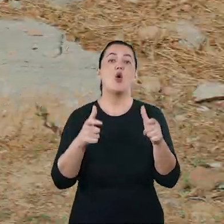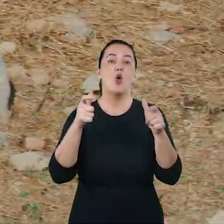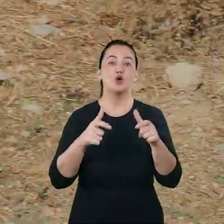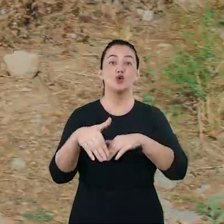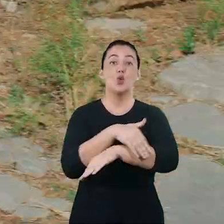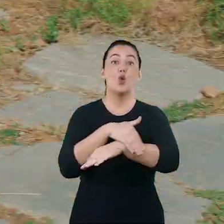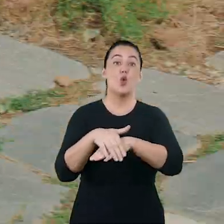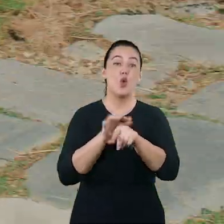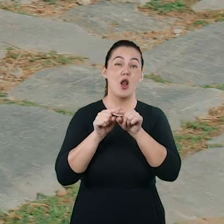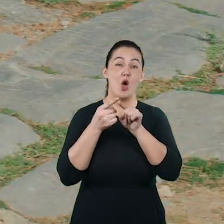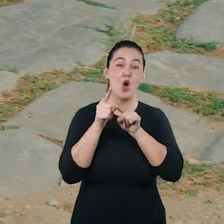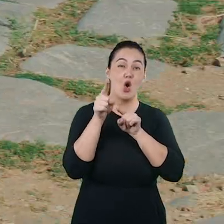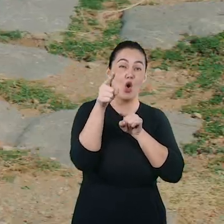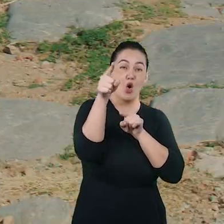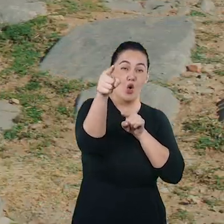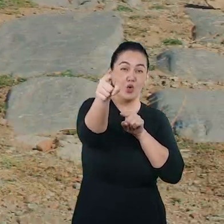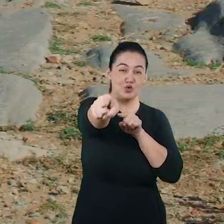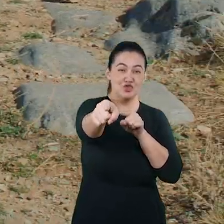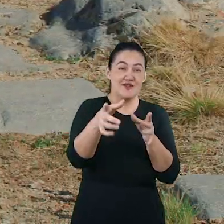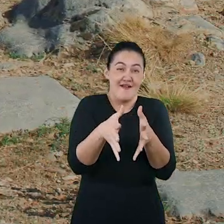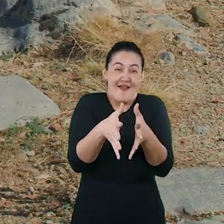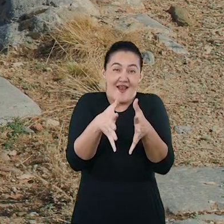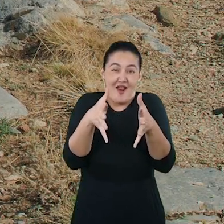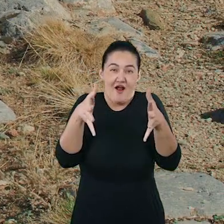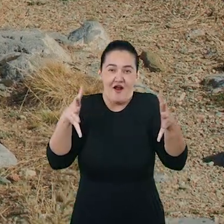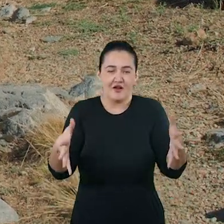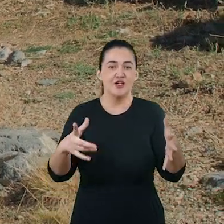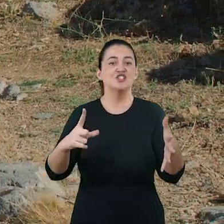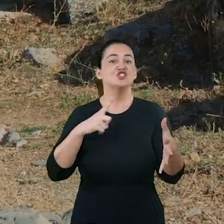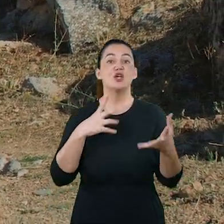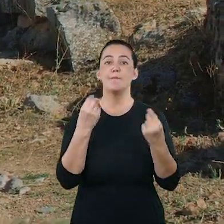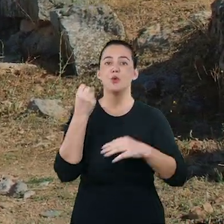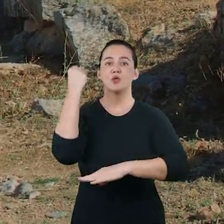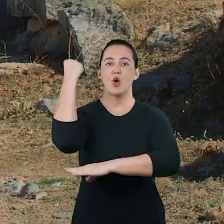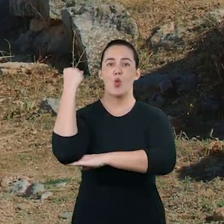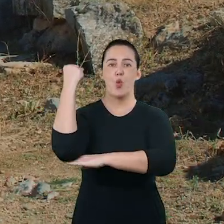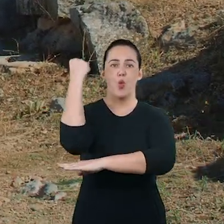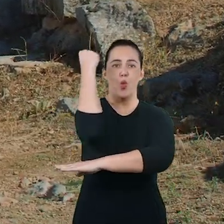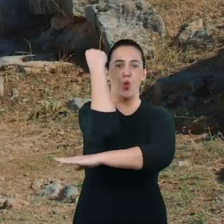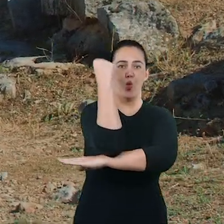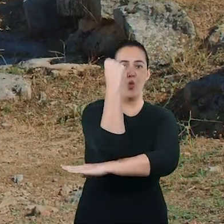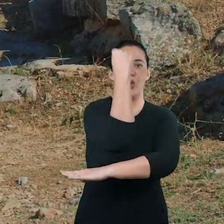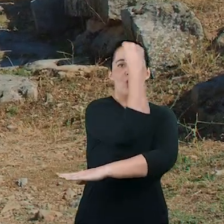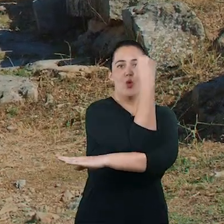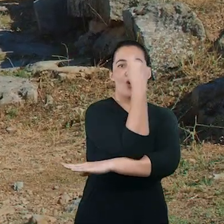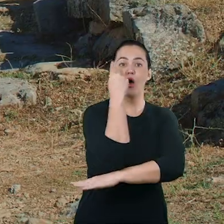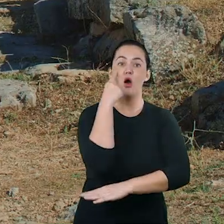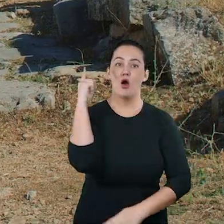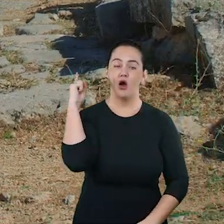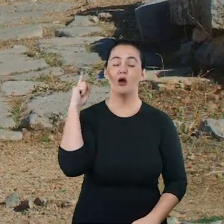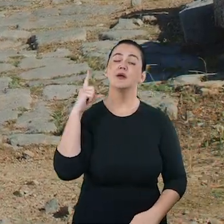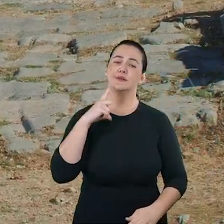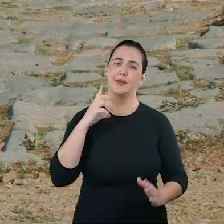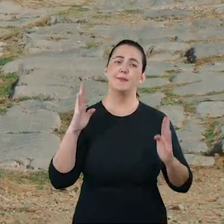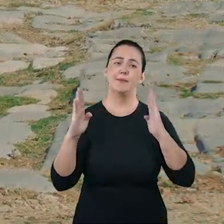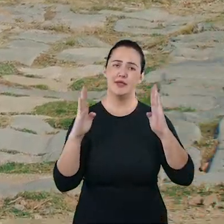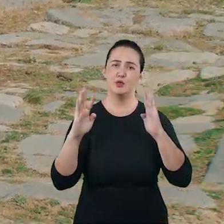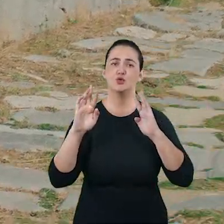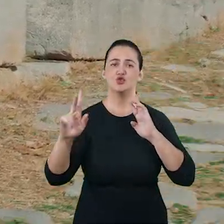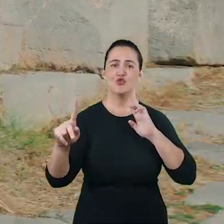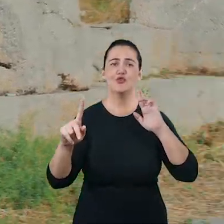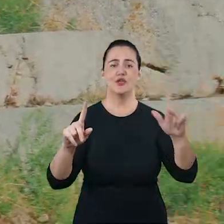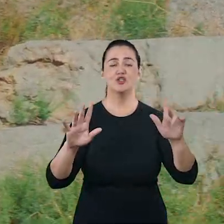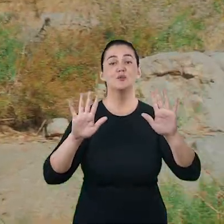vai. Vejam que era uma avenida larga e você tem várias colunas ali que foram colocadas de períodos diferentes, mas apenas para